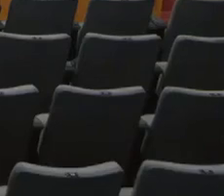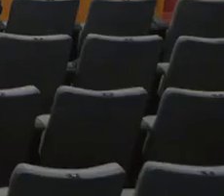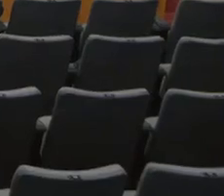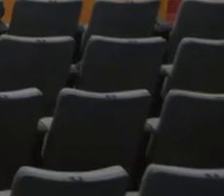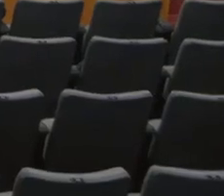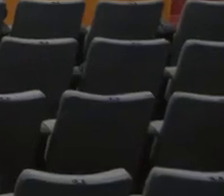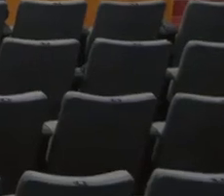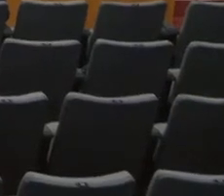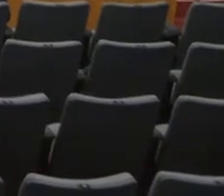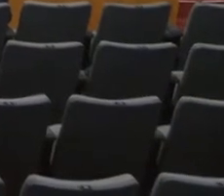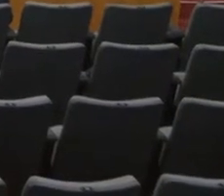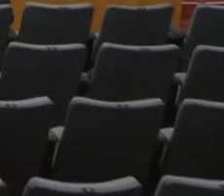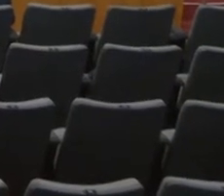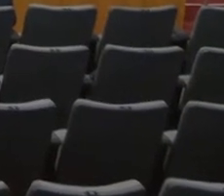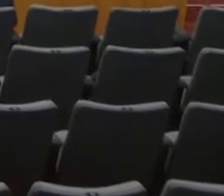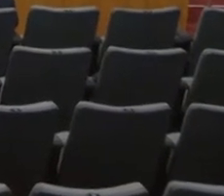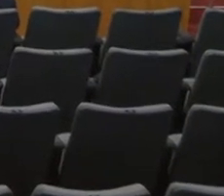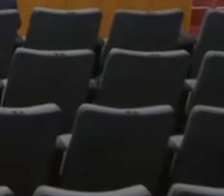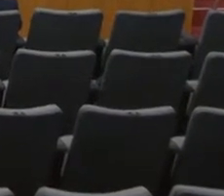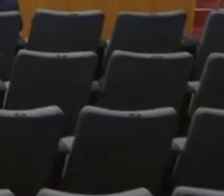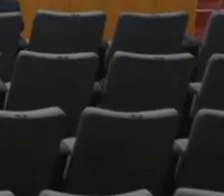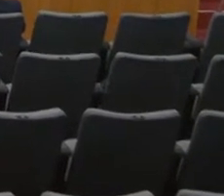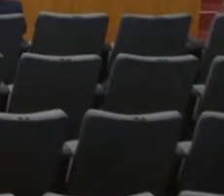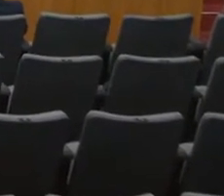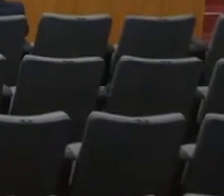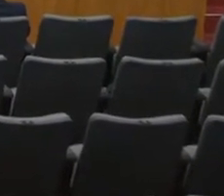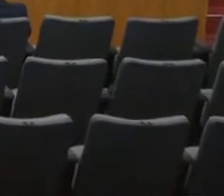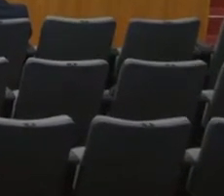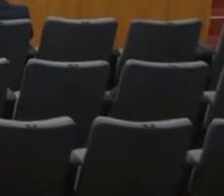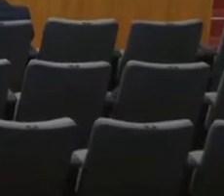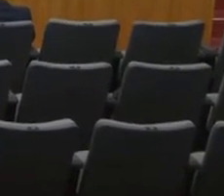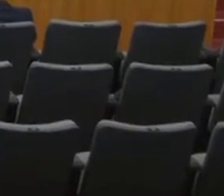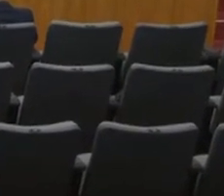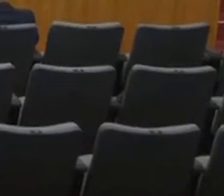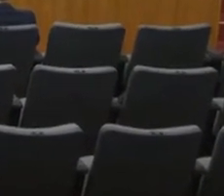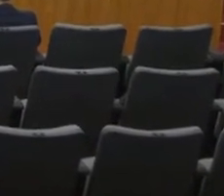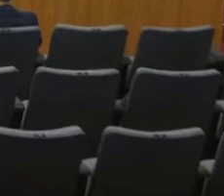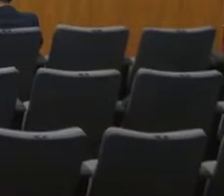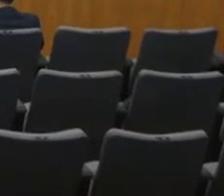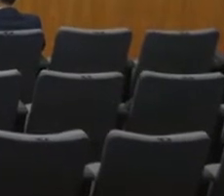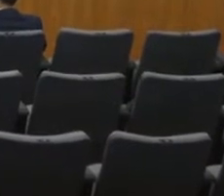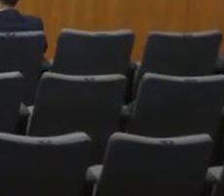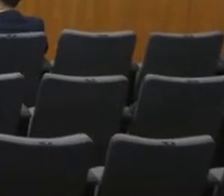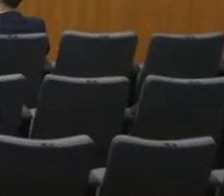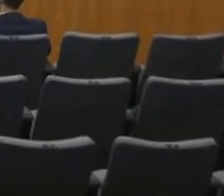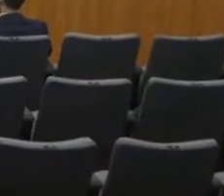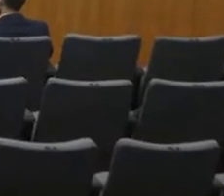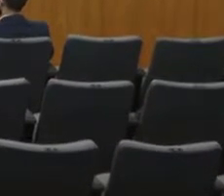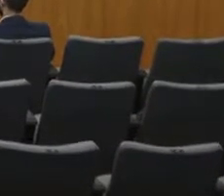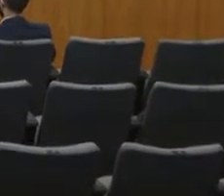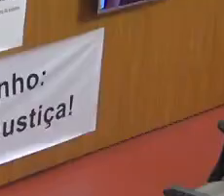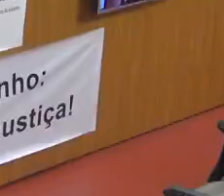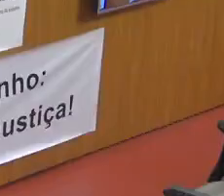e suspende os trabalhos para alguns minutos e pronto